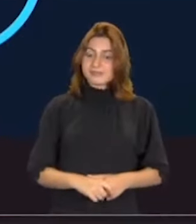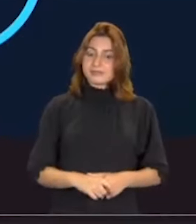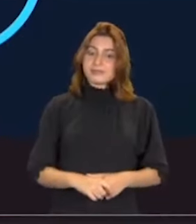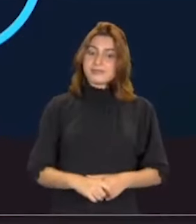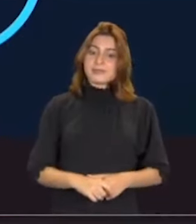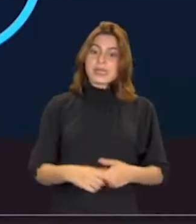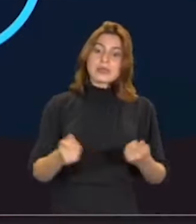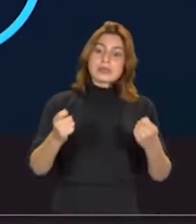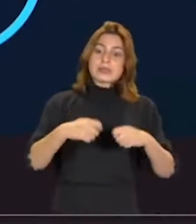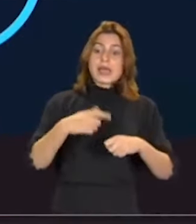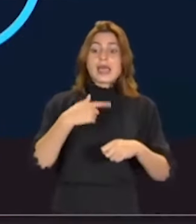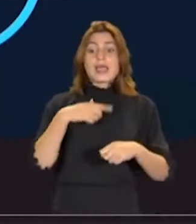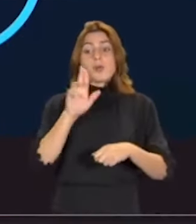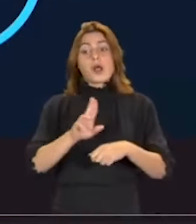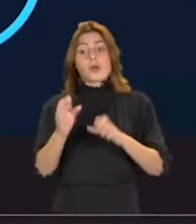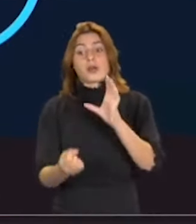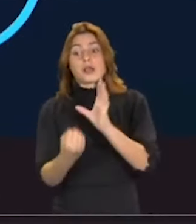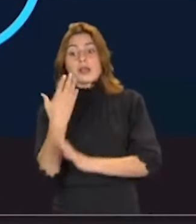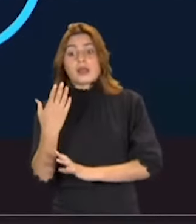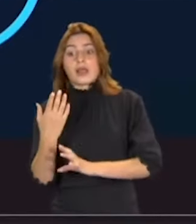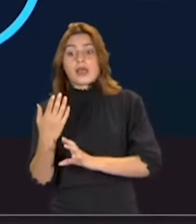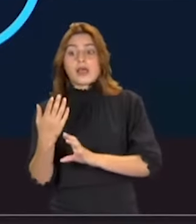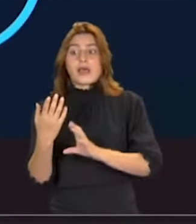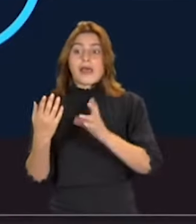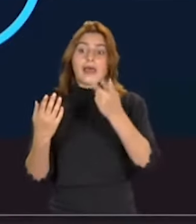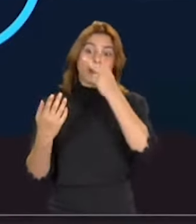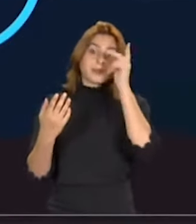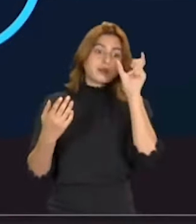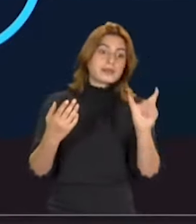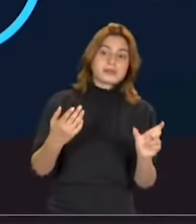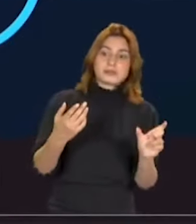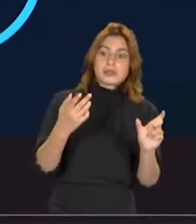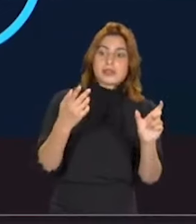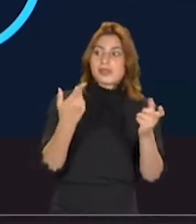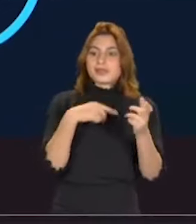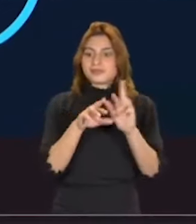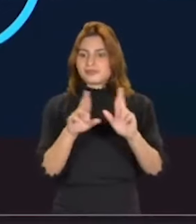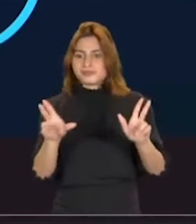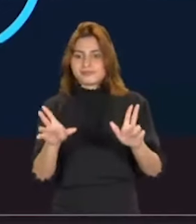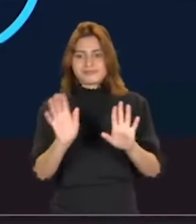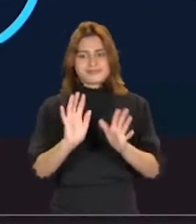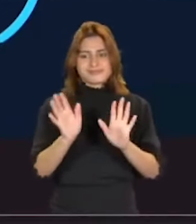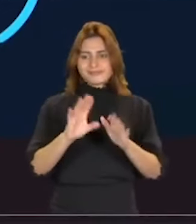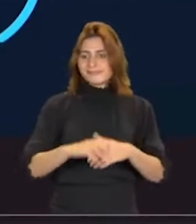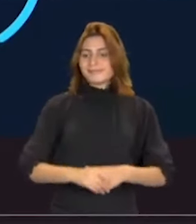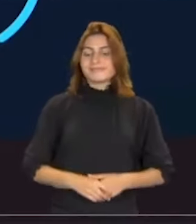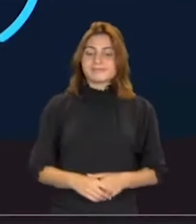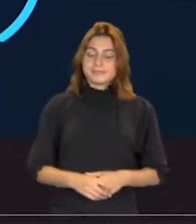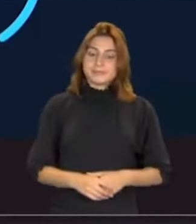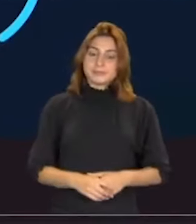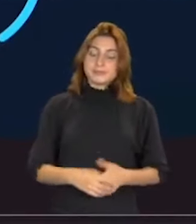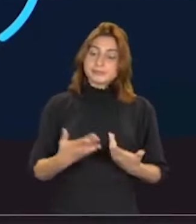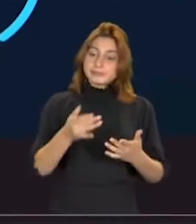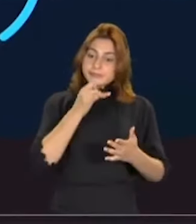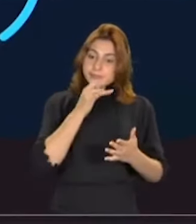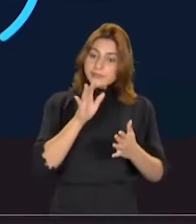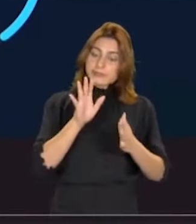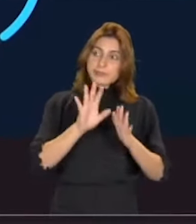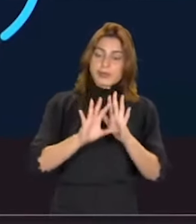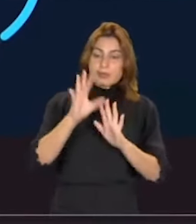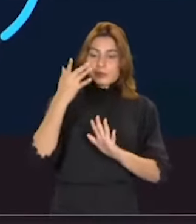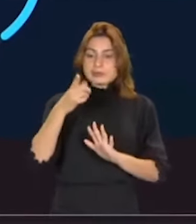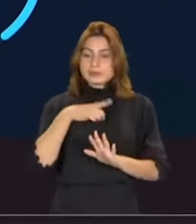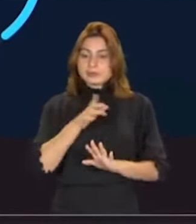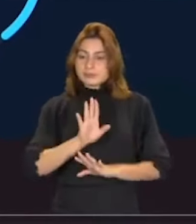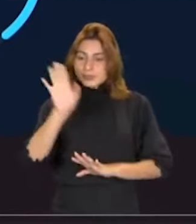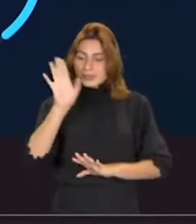do uso da minha criação, da minha pessoa. Então, eu, por exemplo, poderia passar por uma situação de um candidato que eu não